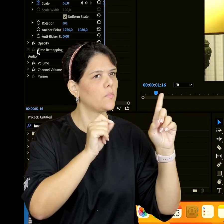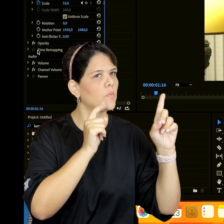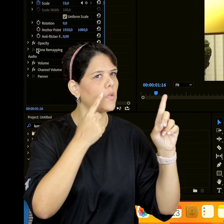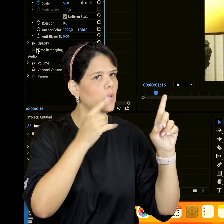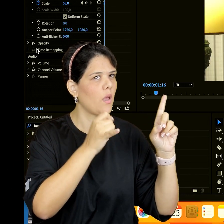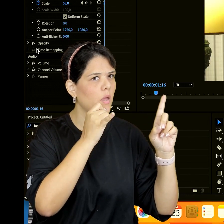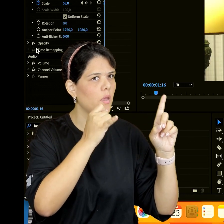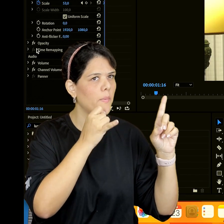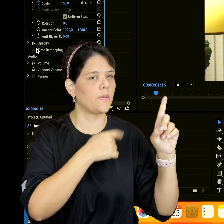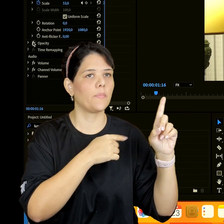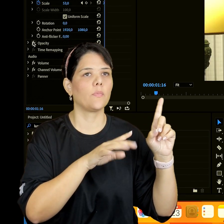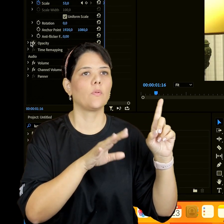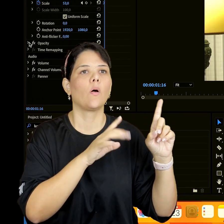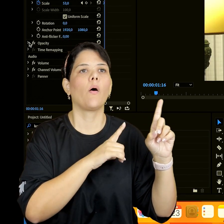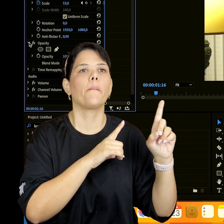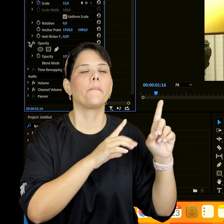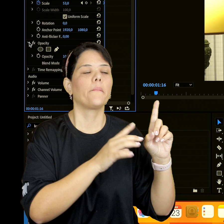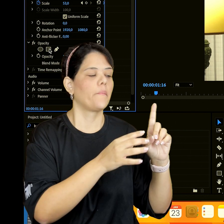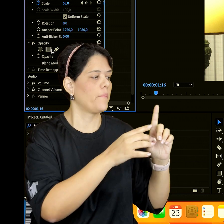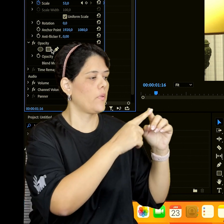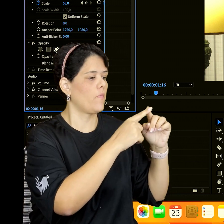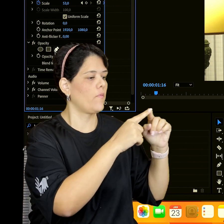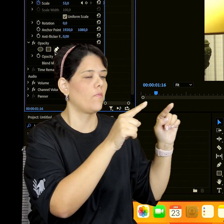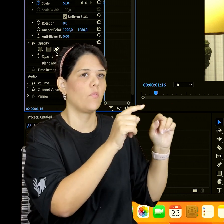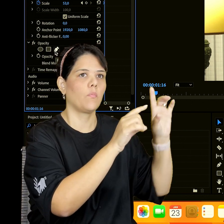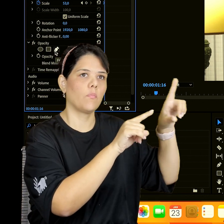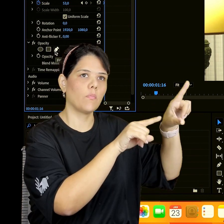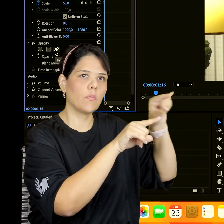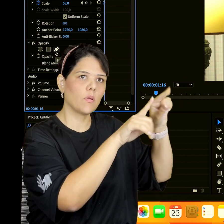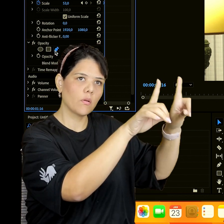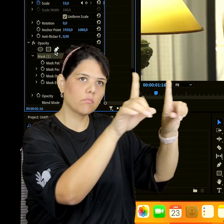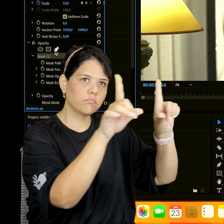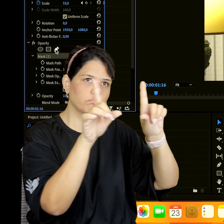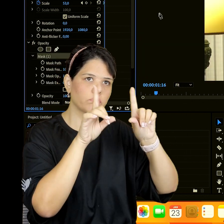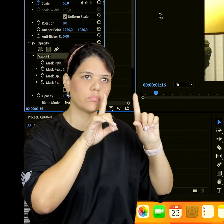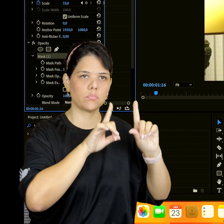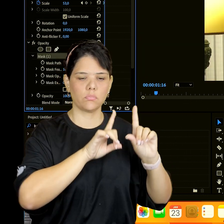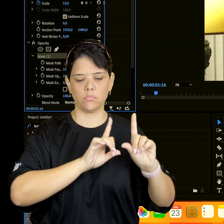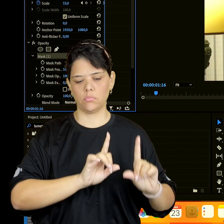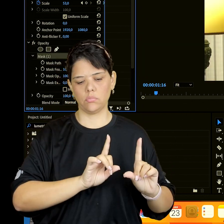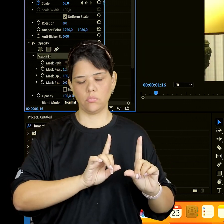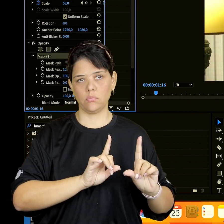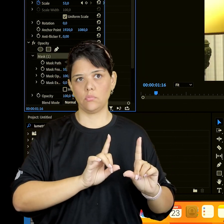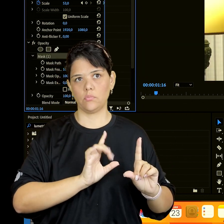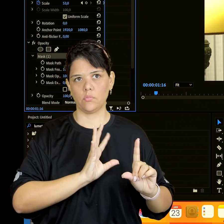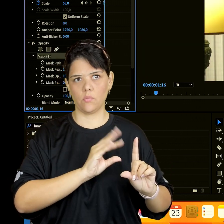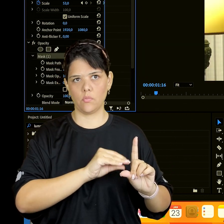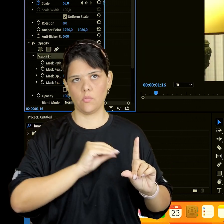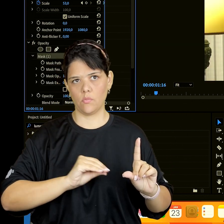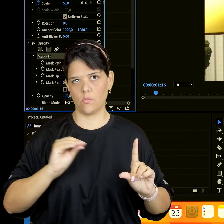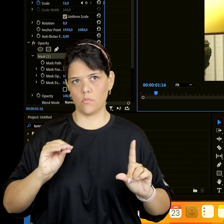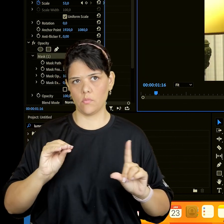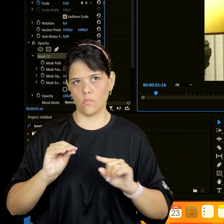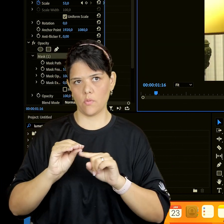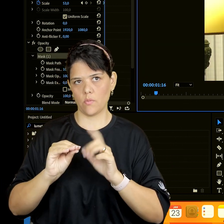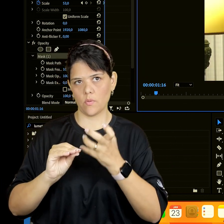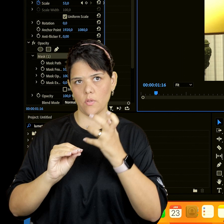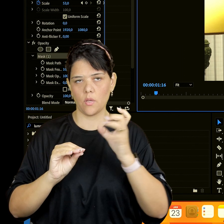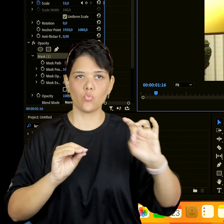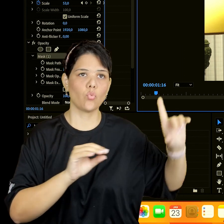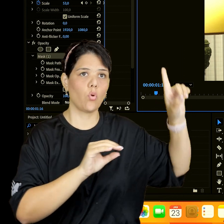máscara é o quê? Máscara é você selecionar uma porção do seu vídeo e você só vai ter ela. Por exemplo, eu quero esse abajur.